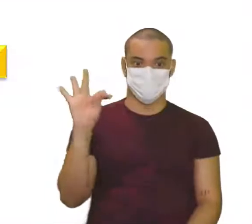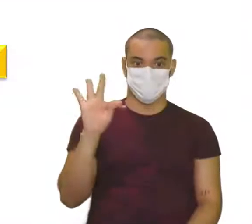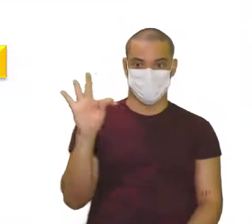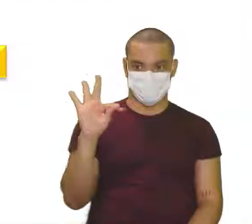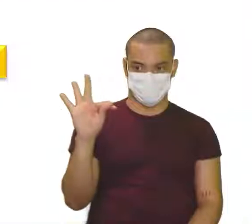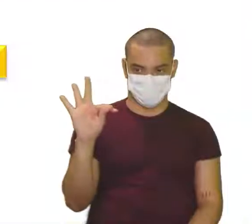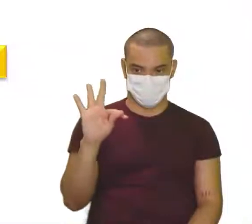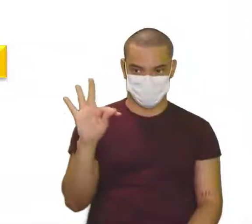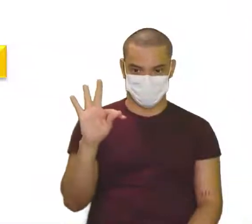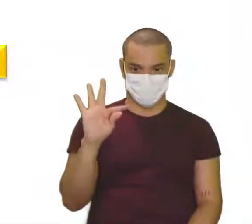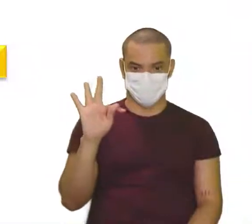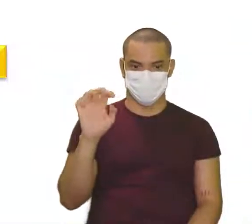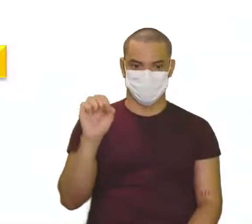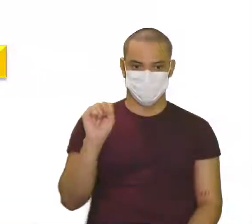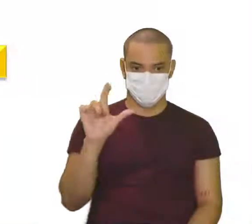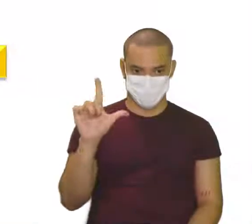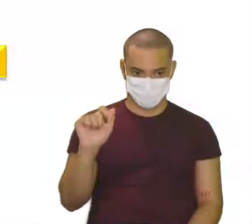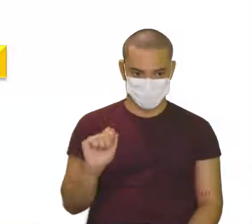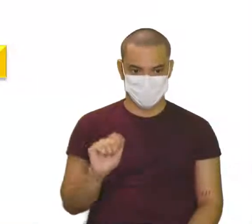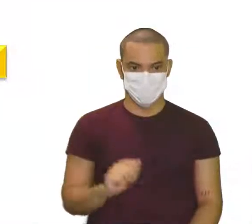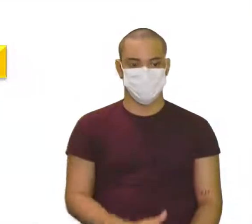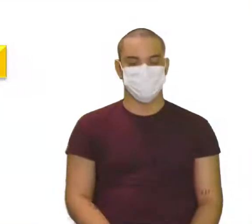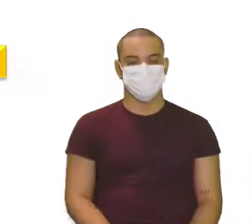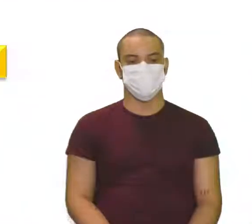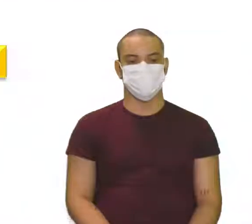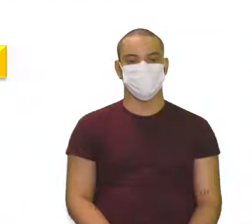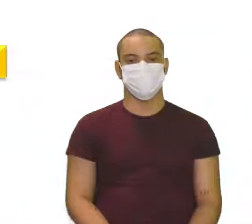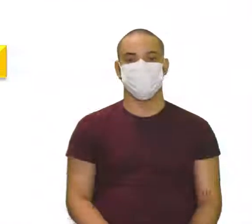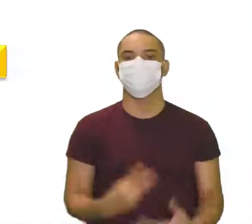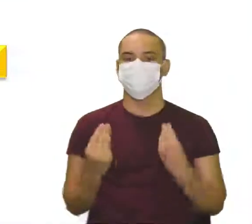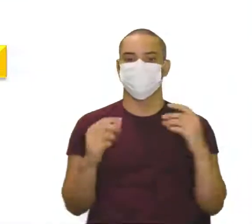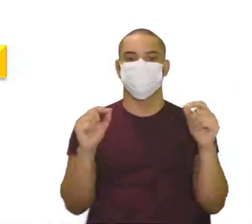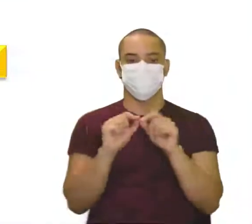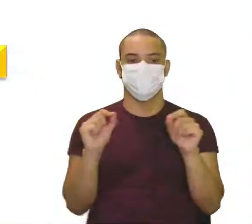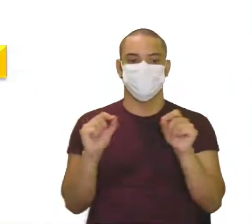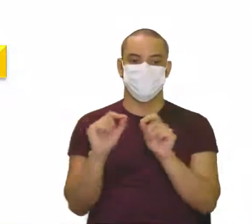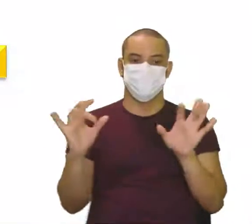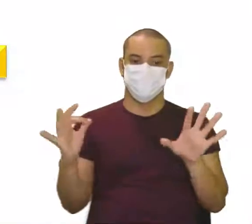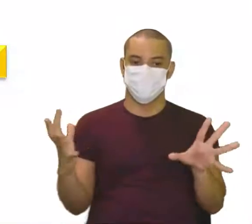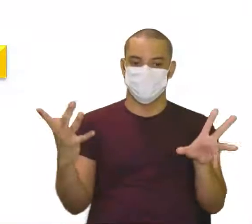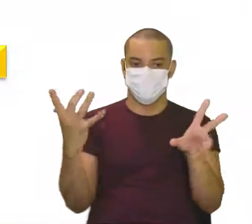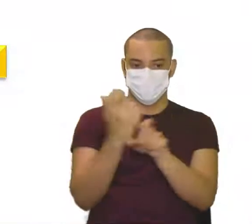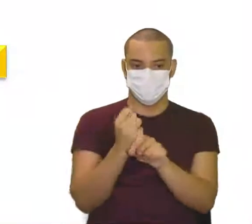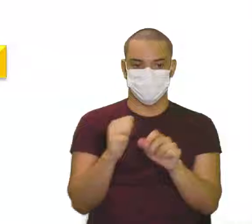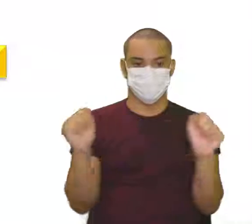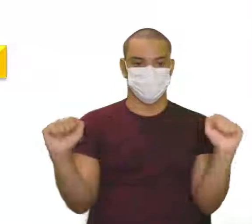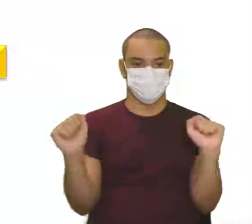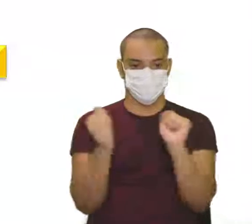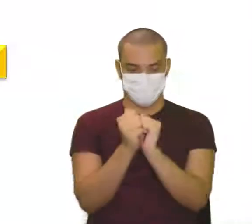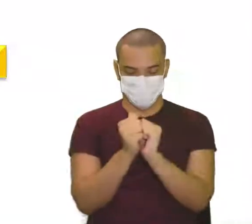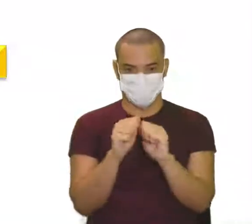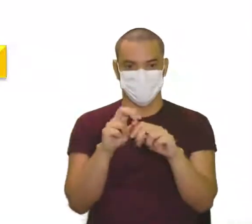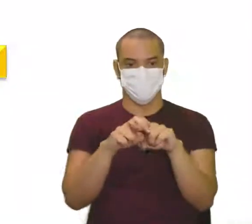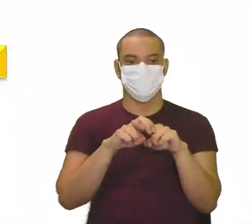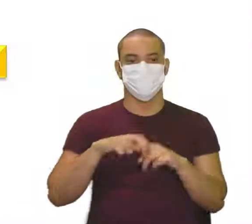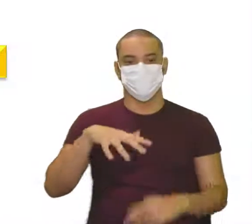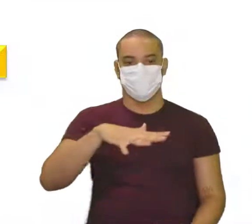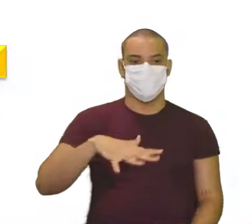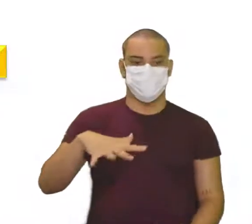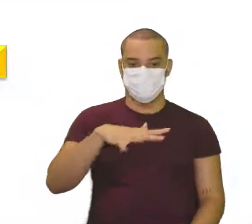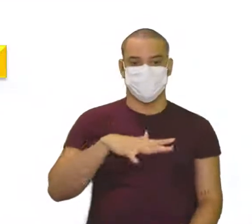Tesla, ok? Entendido o Tesla, né, devido à junção de todas essas unidades aqui. Então, campo